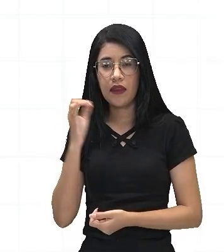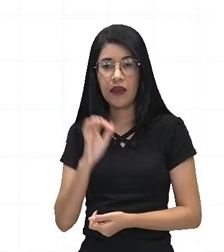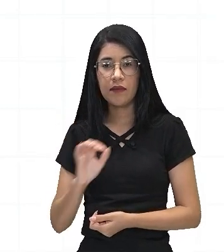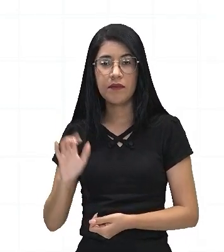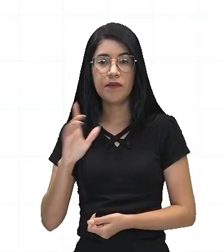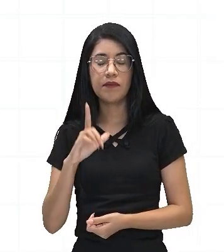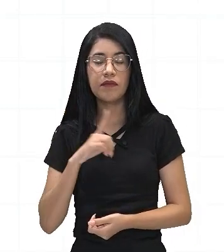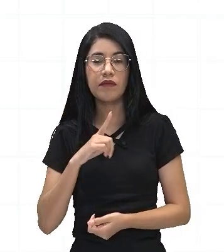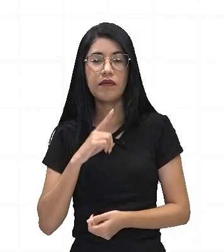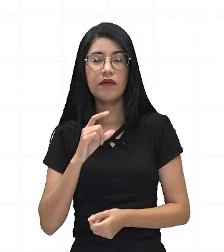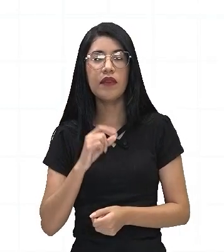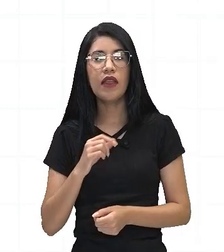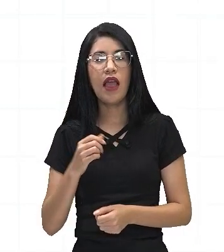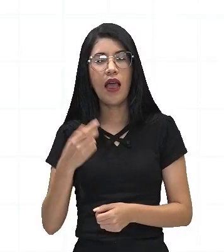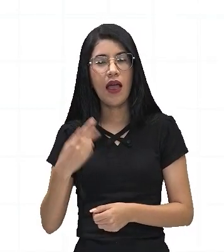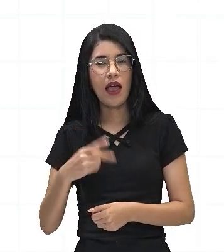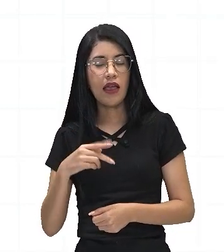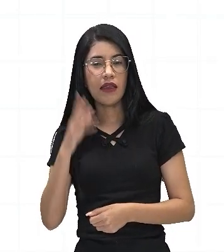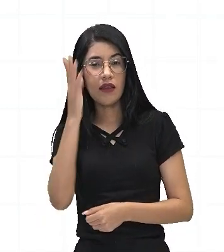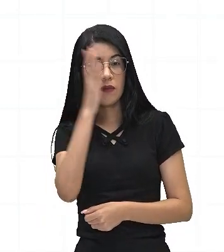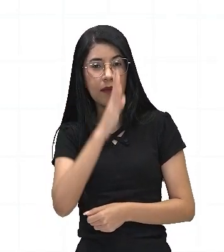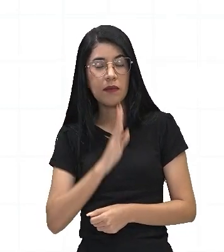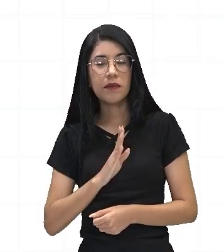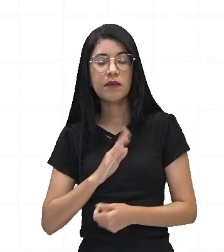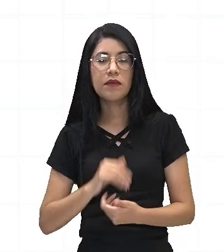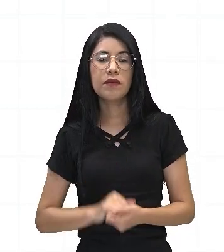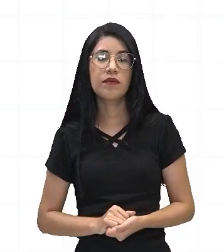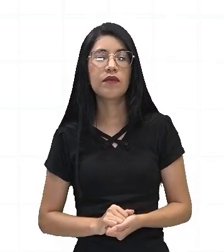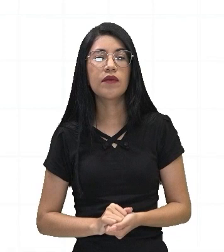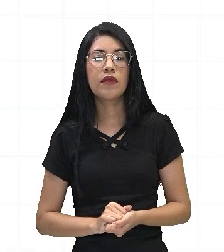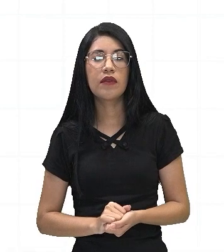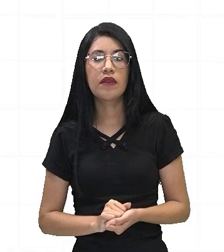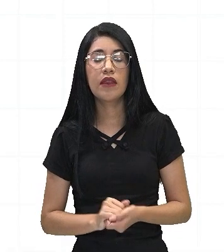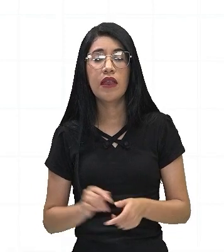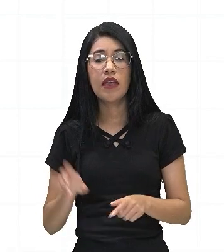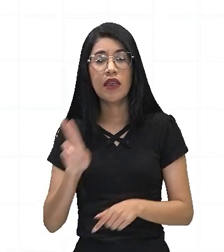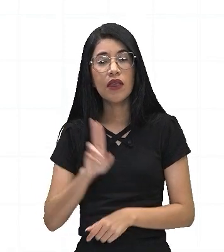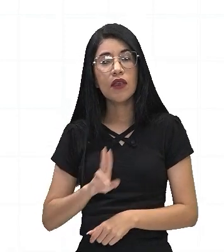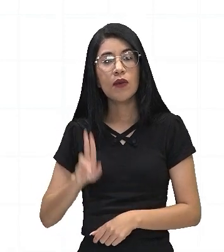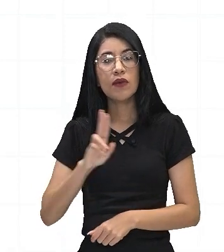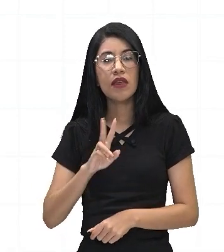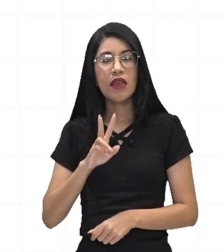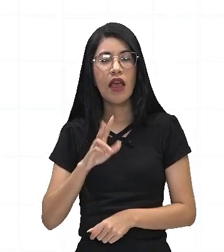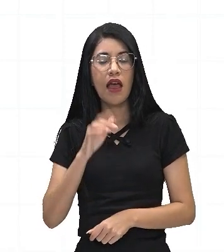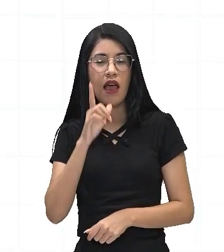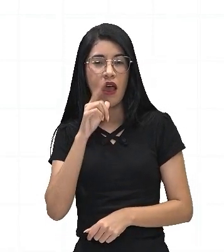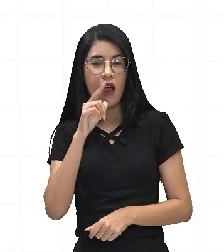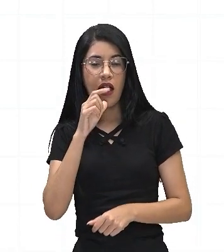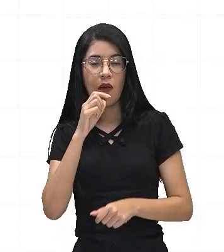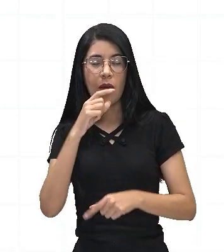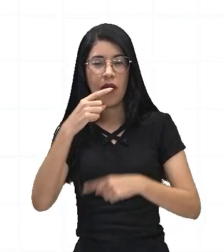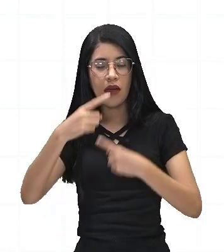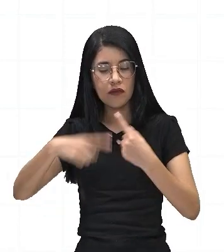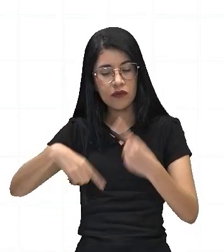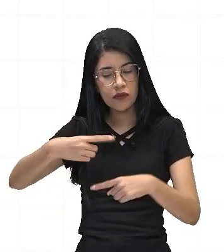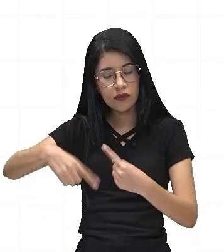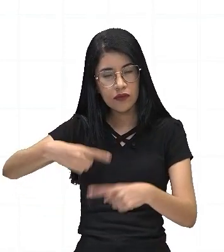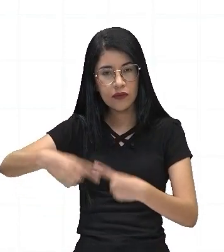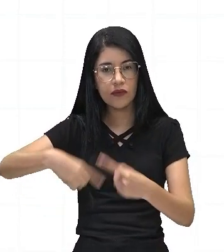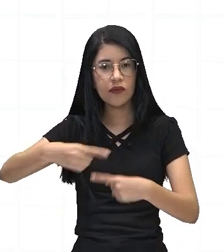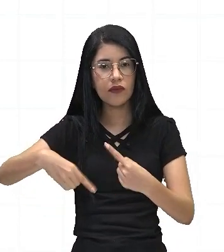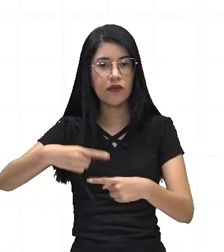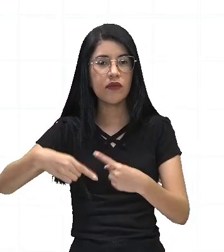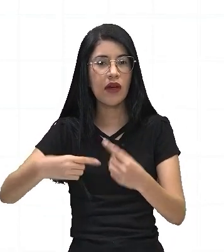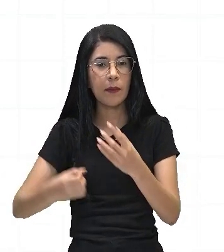Monte, essa usina que é 100% brasileira, e vai utilizar aí a força da água para movimentar essas turbinas e poder